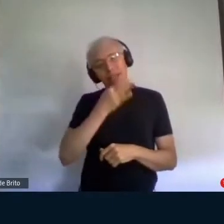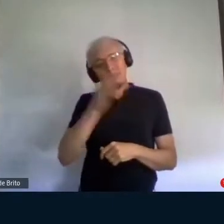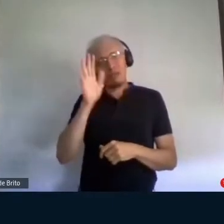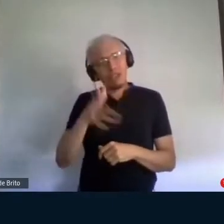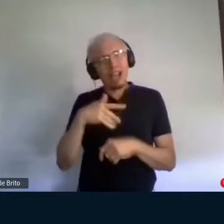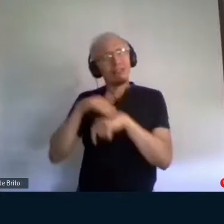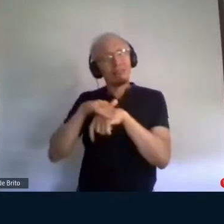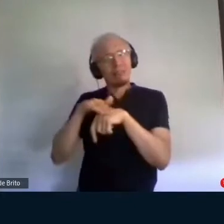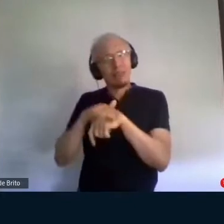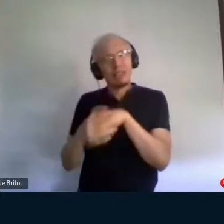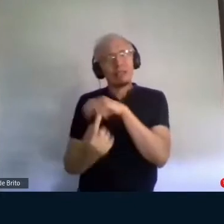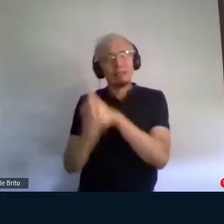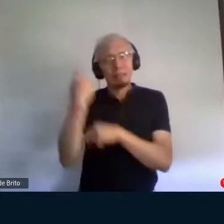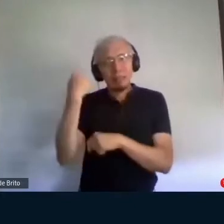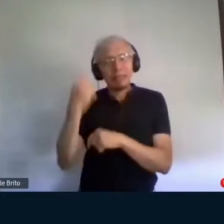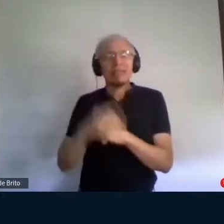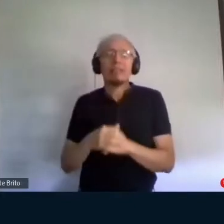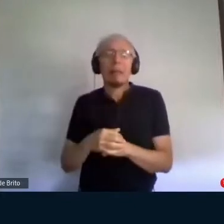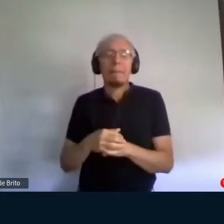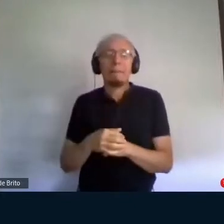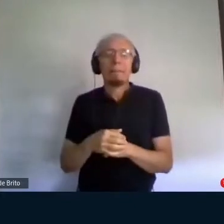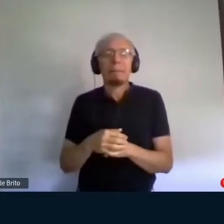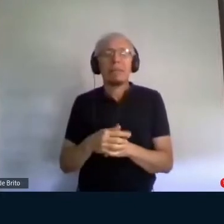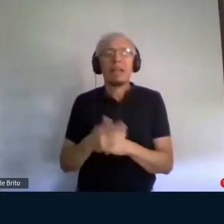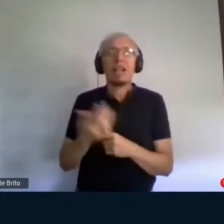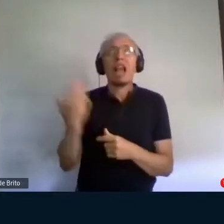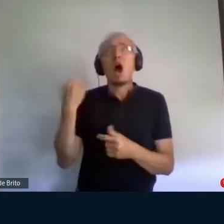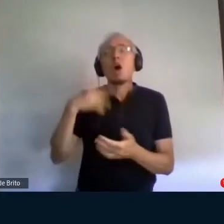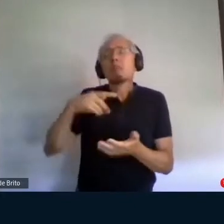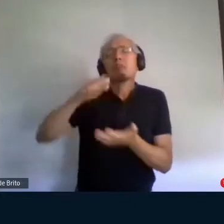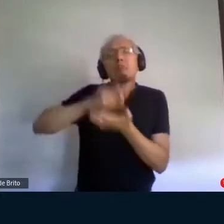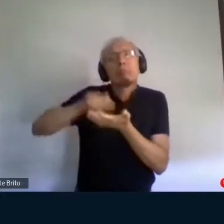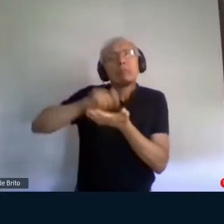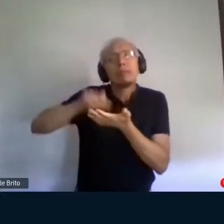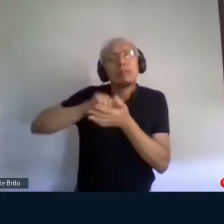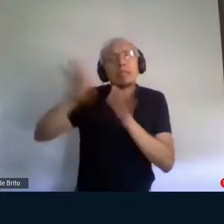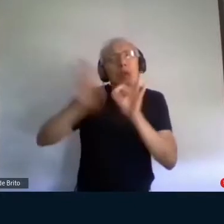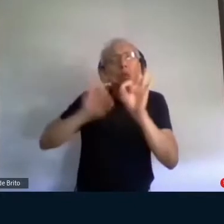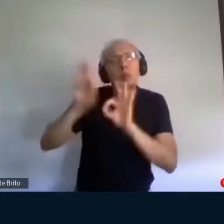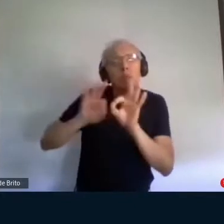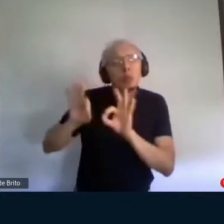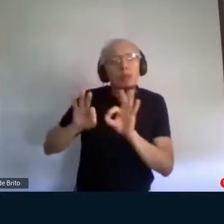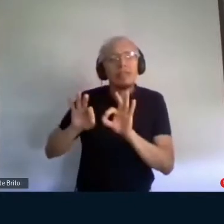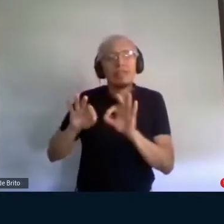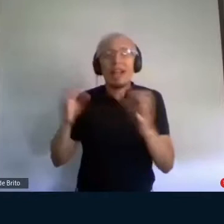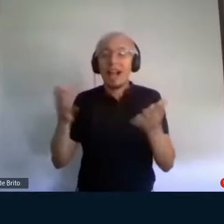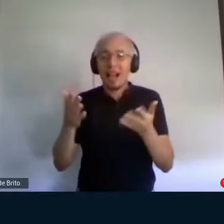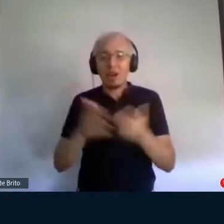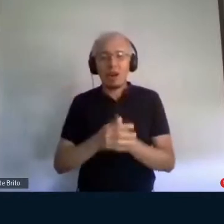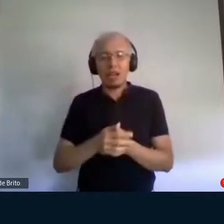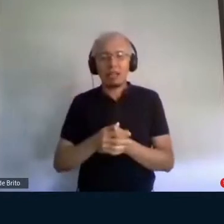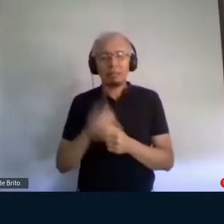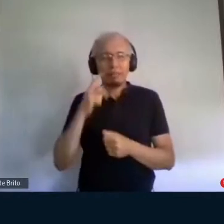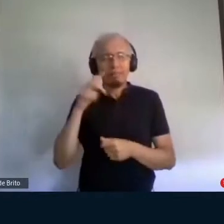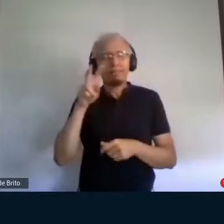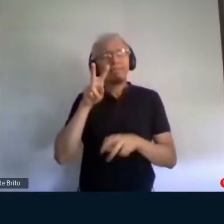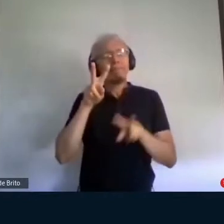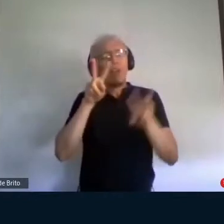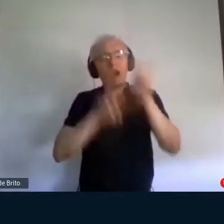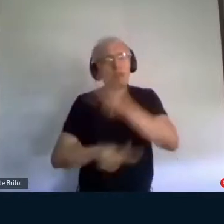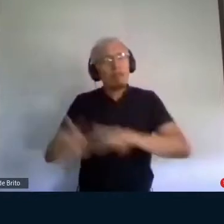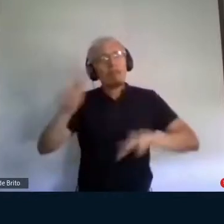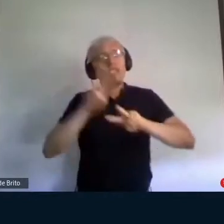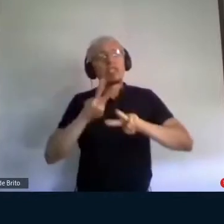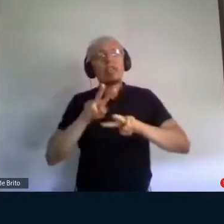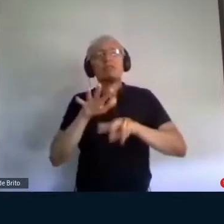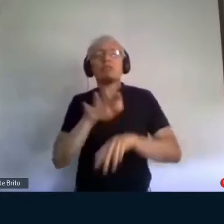conversou em alguns momentos da escrita, da dissertação, e agora, com esse olhar mais global sobre o